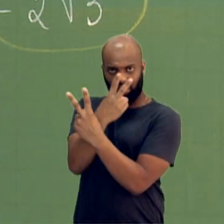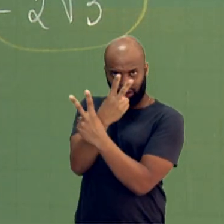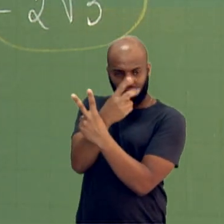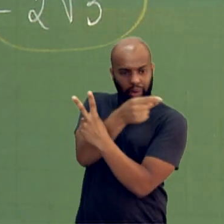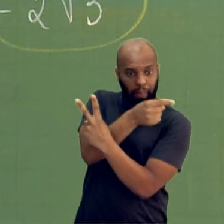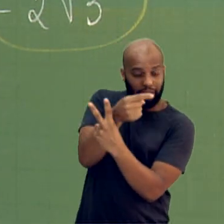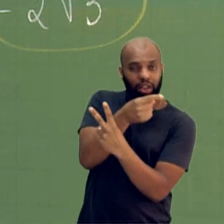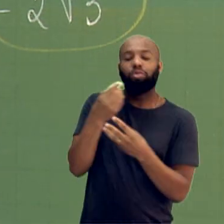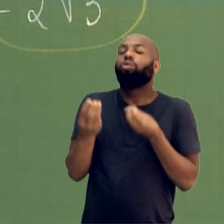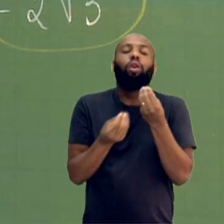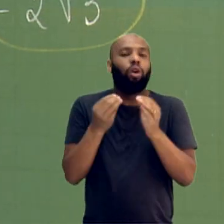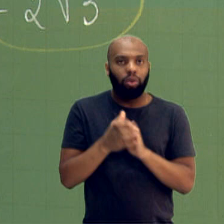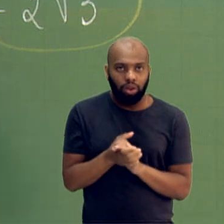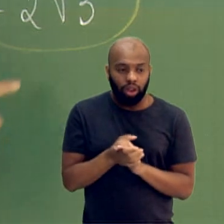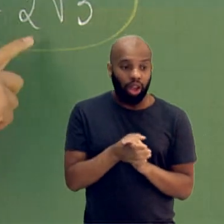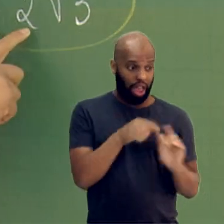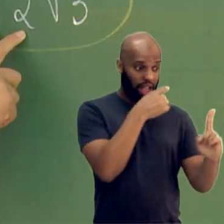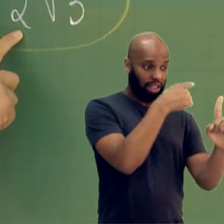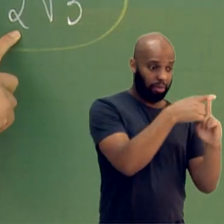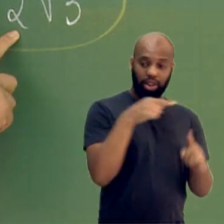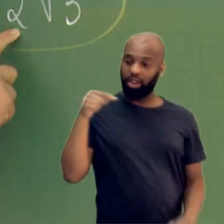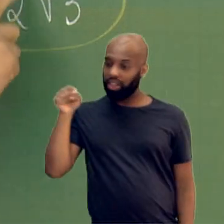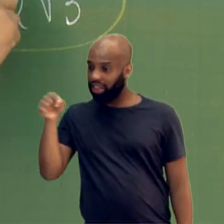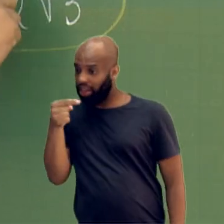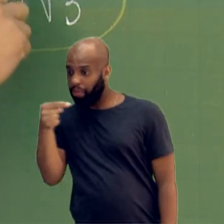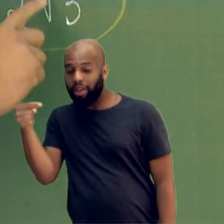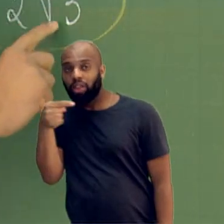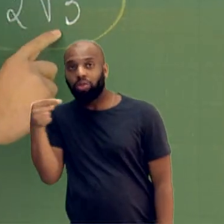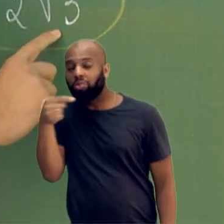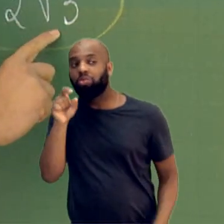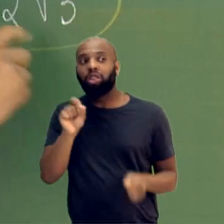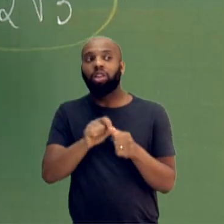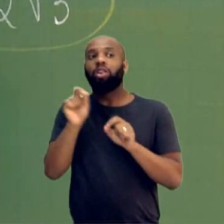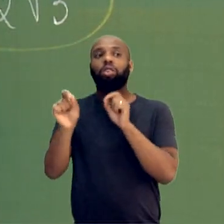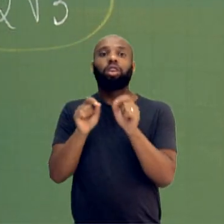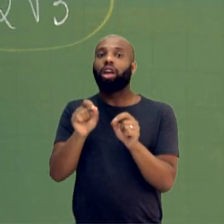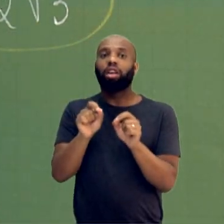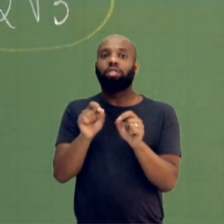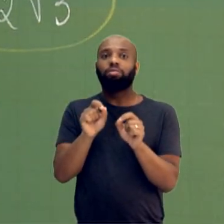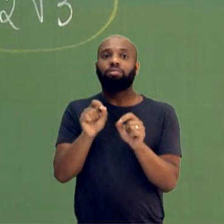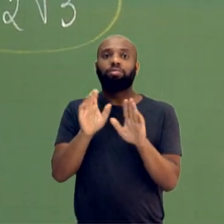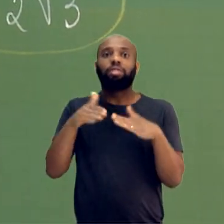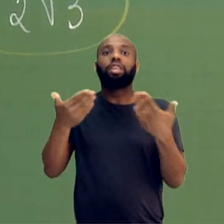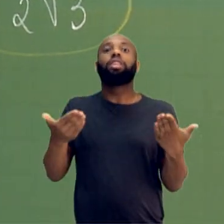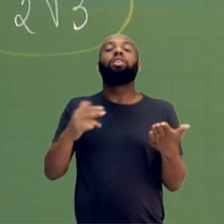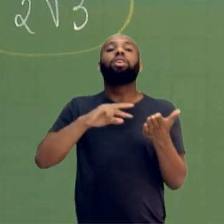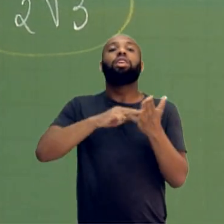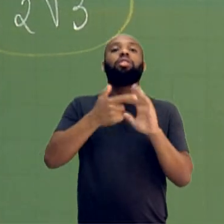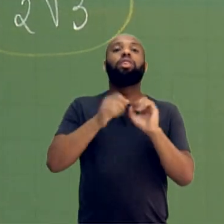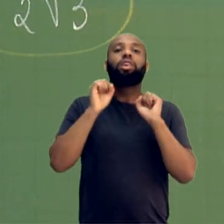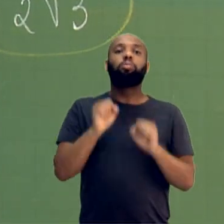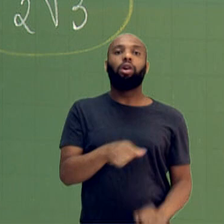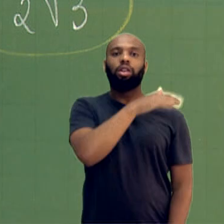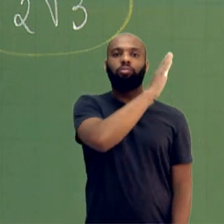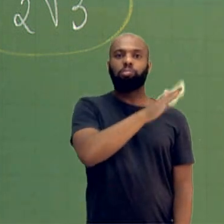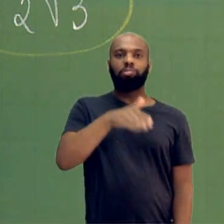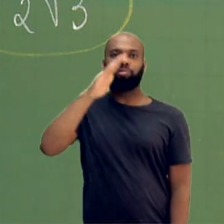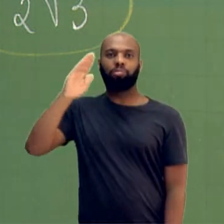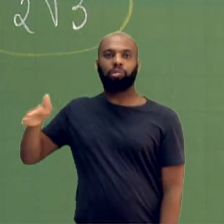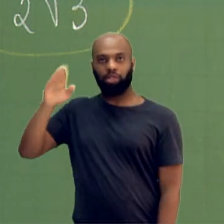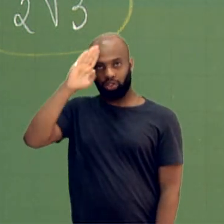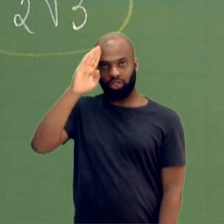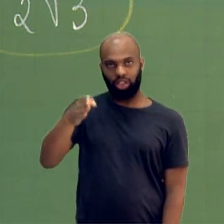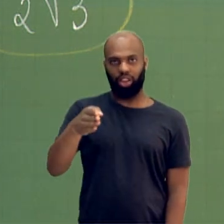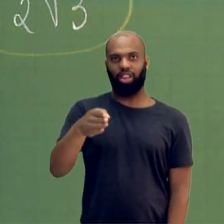raiz quinta de 3 positivo, menos 2 raiz quinta de 3. Ou seja, eu posso simplificar